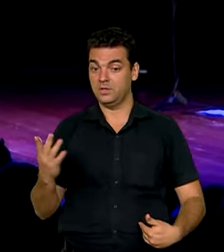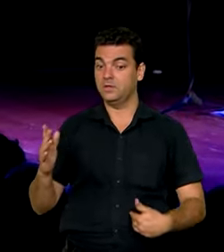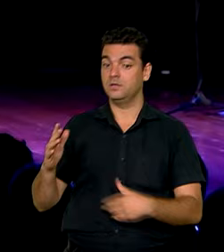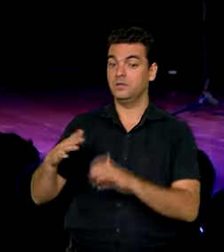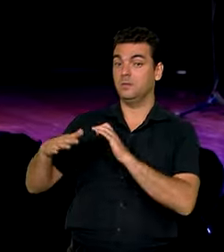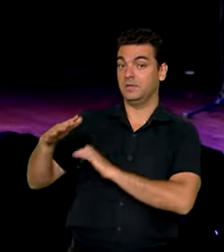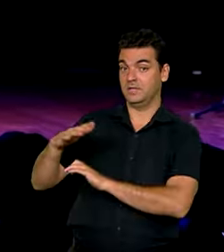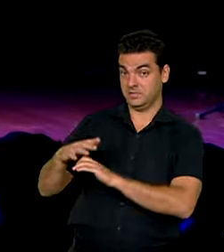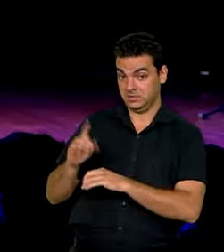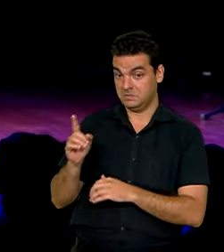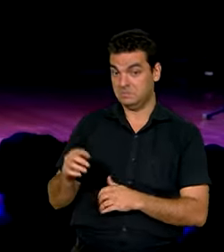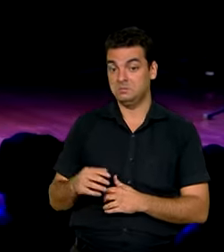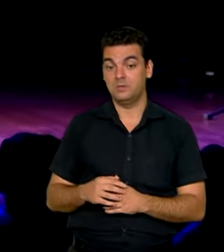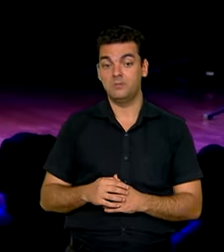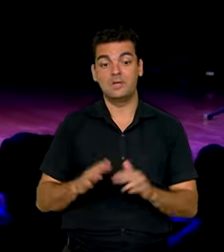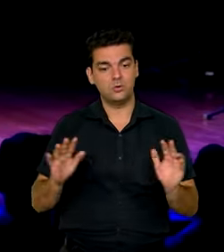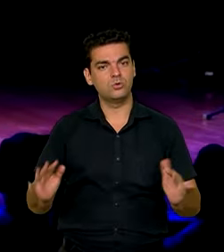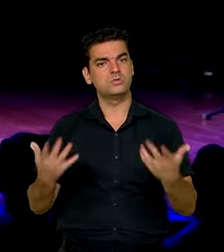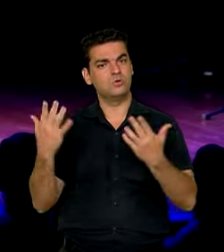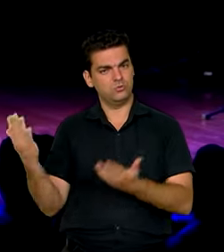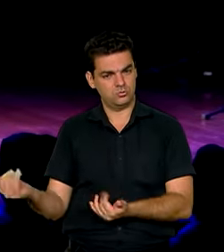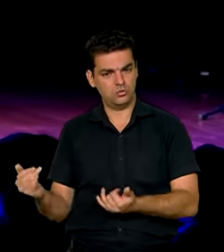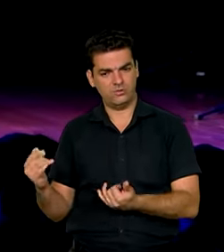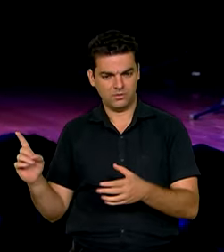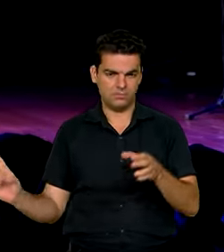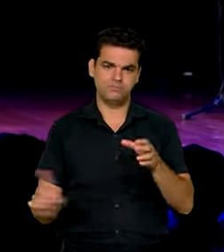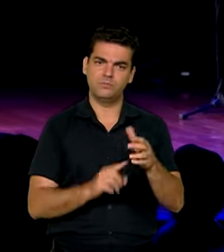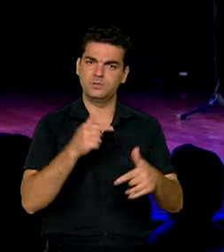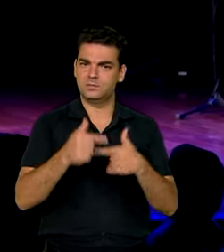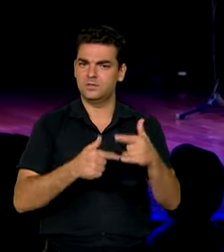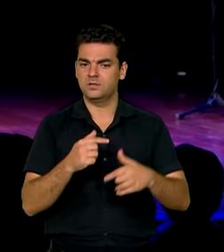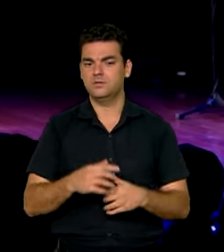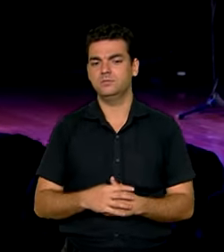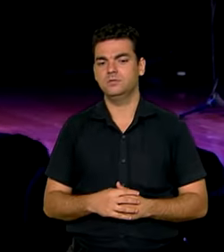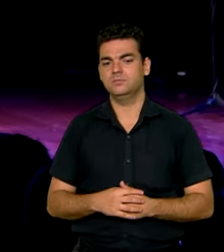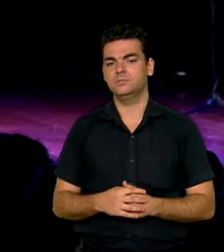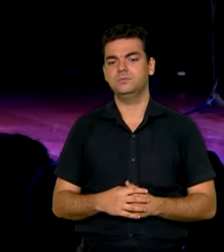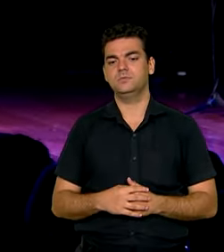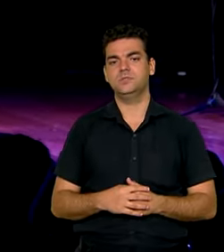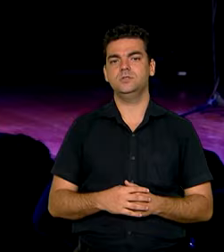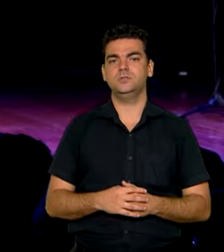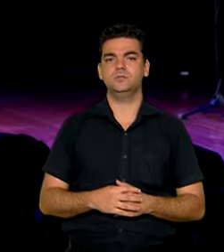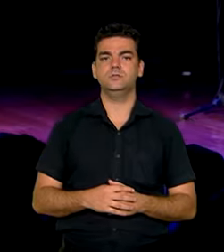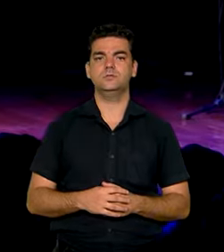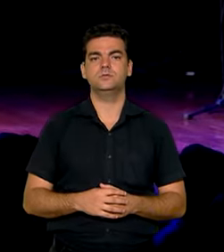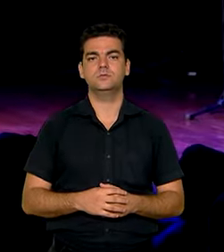iniciativas privadas para a inclusão dos jovens no mercado de trabalho.